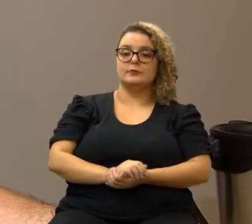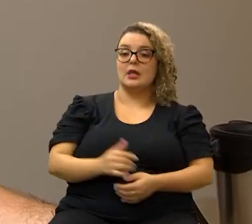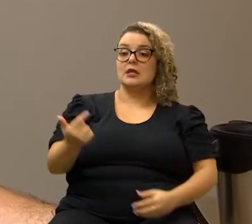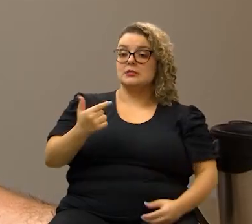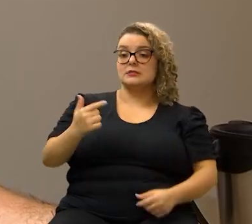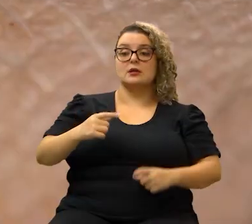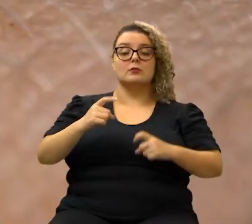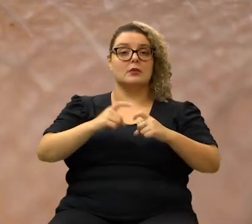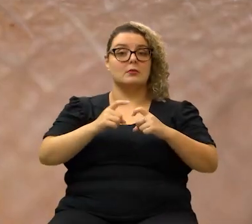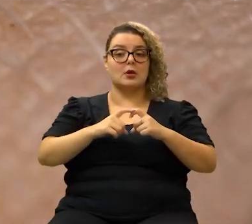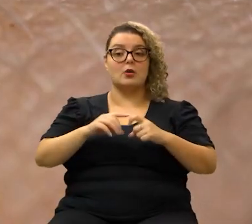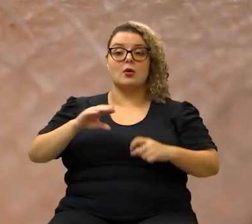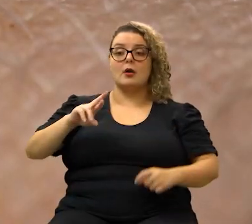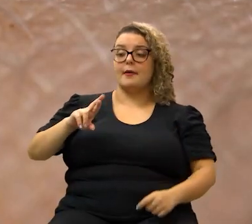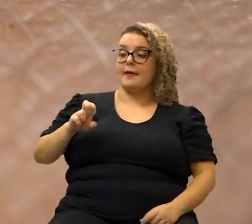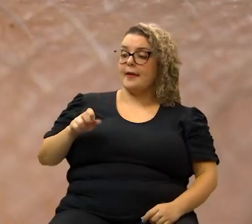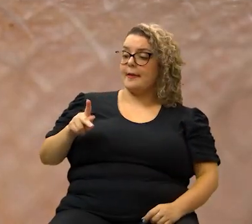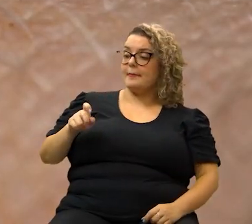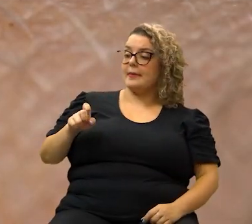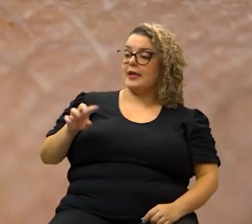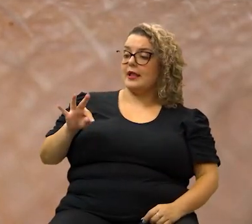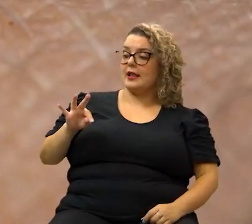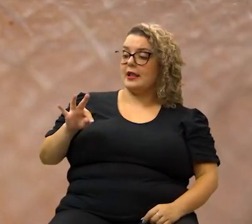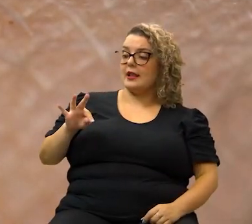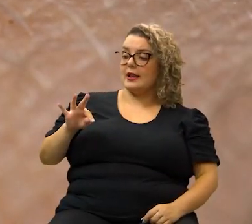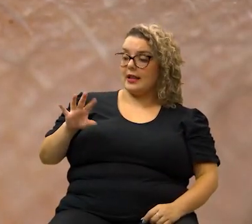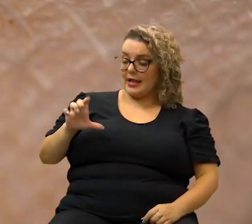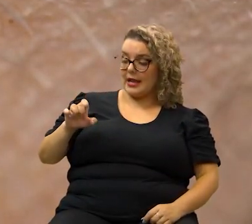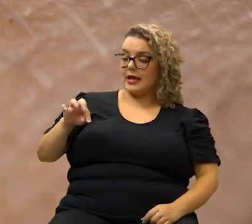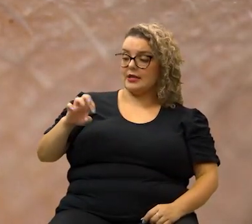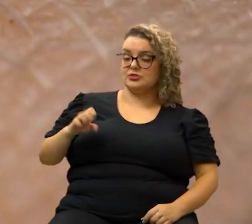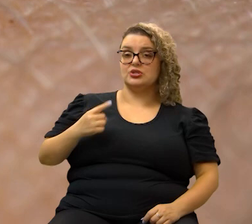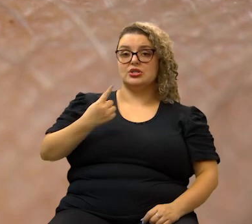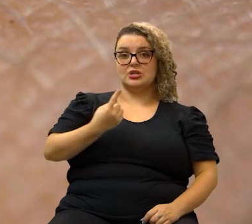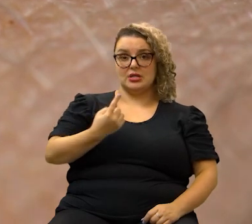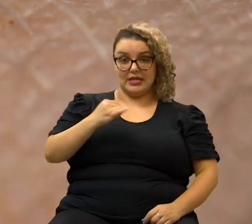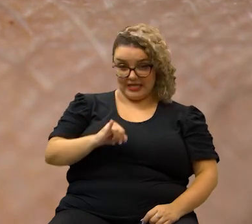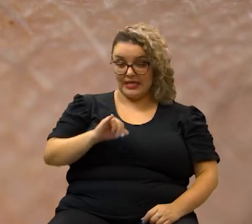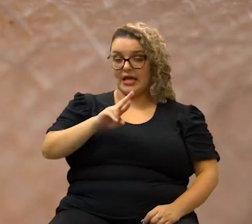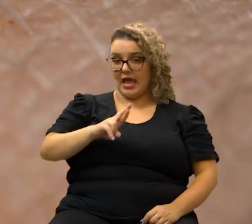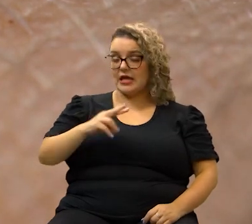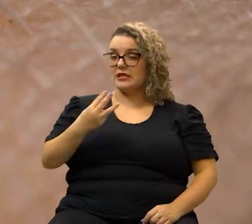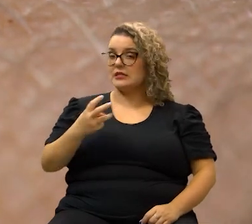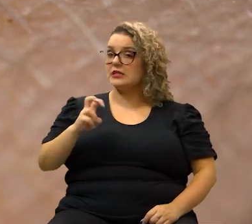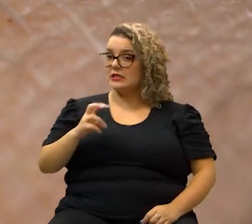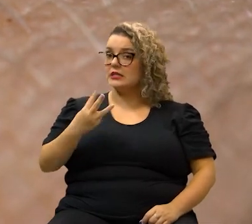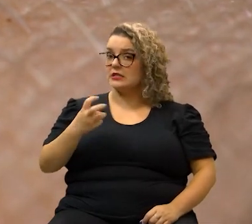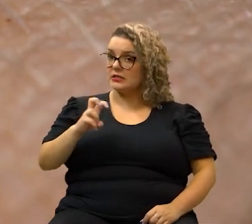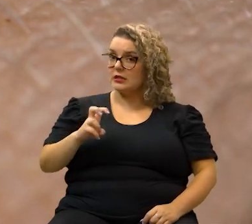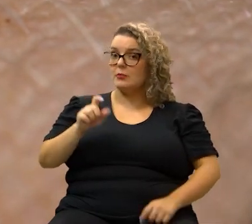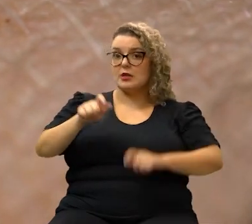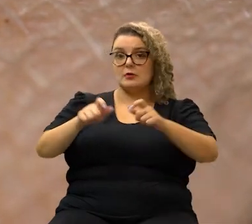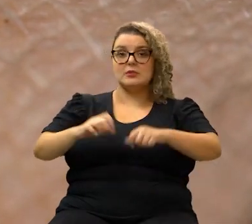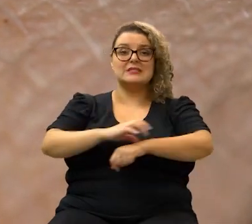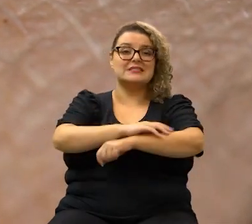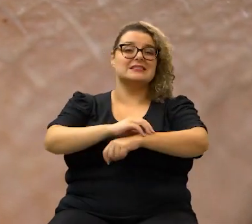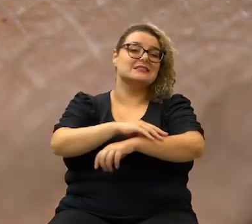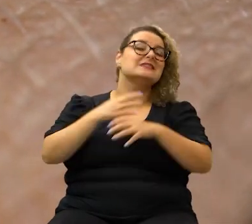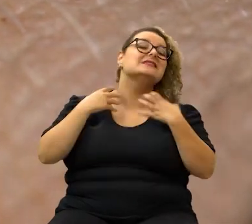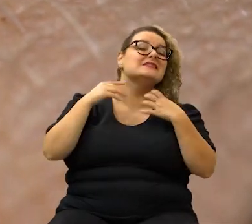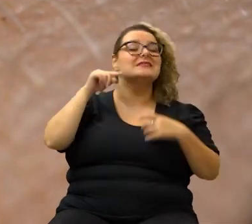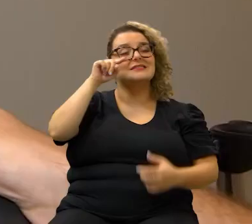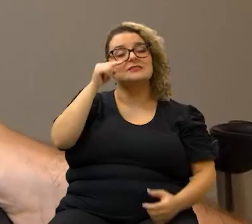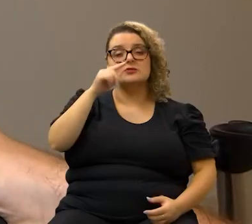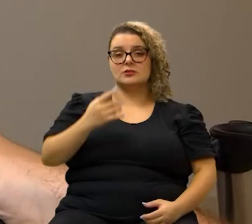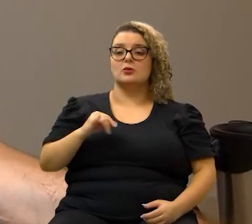planta essas coisas segundo a doutora os repelentes compostos com o ir3535 são os mais indicados para as pessoas